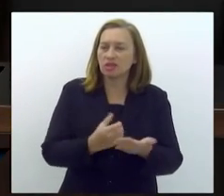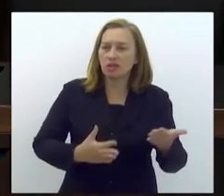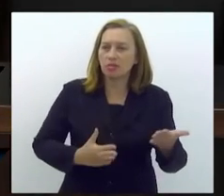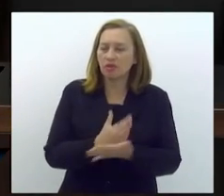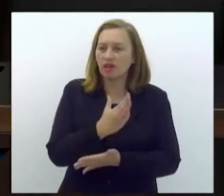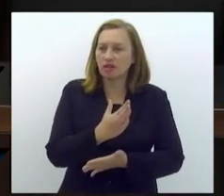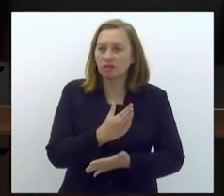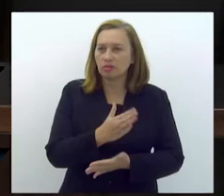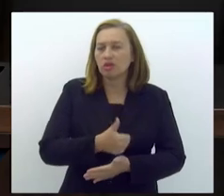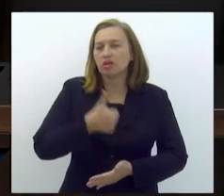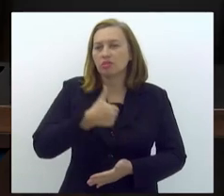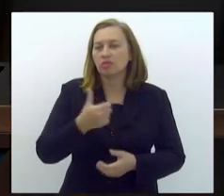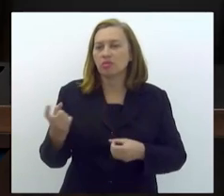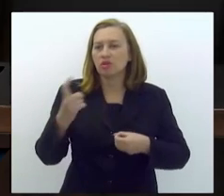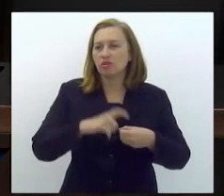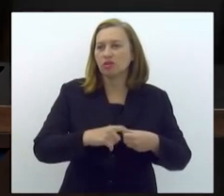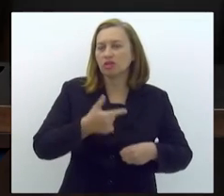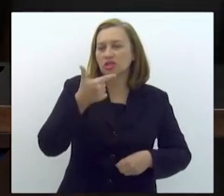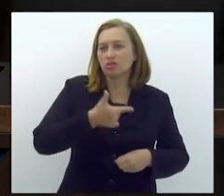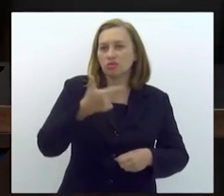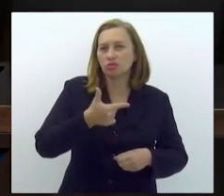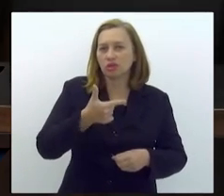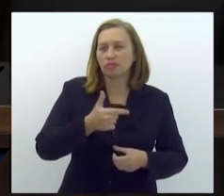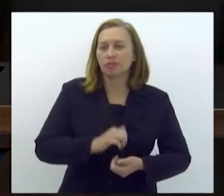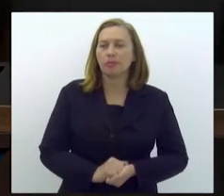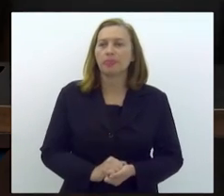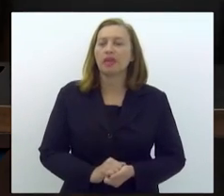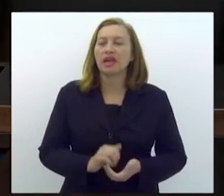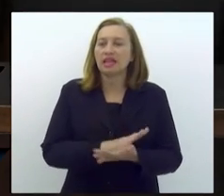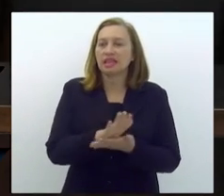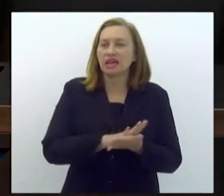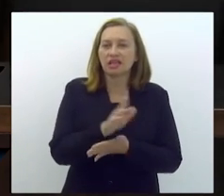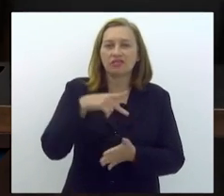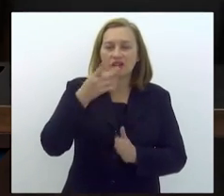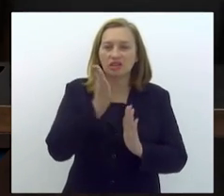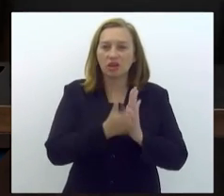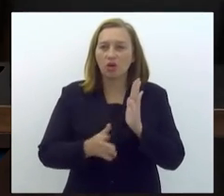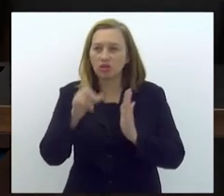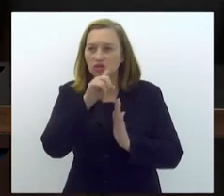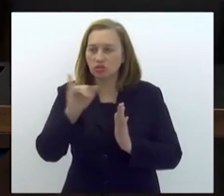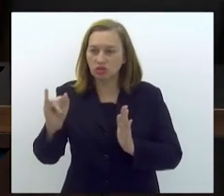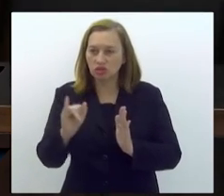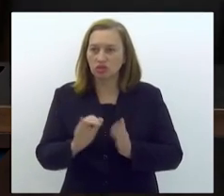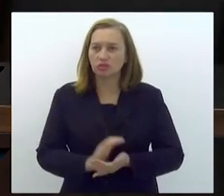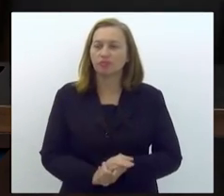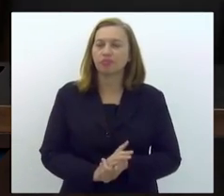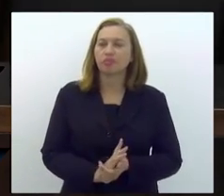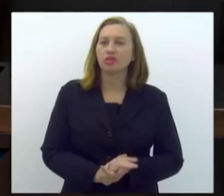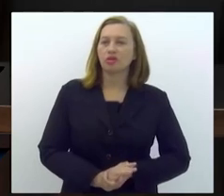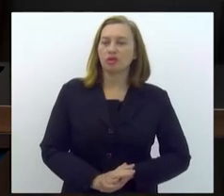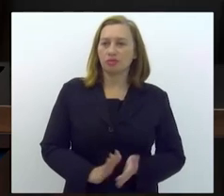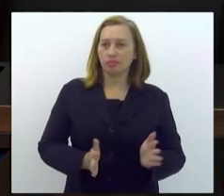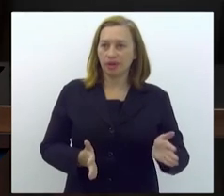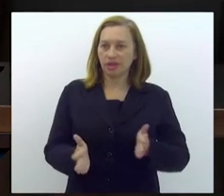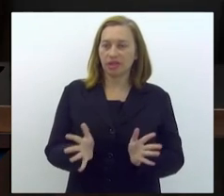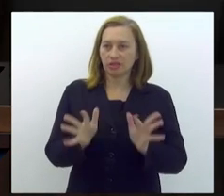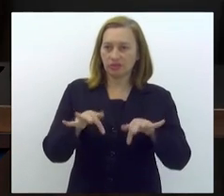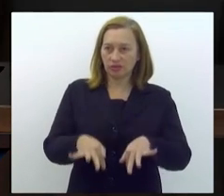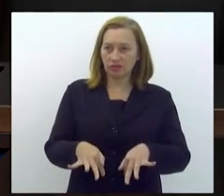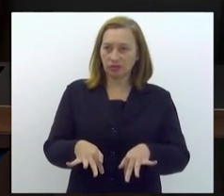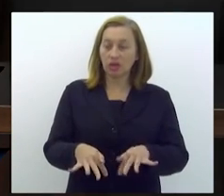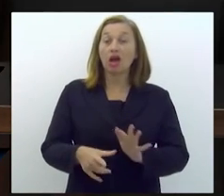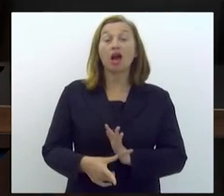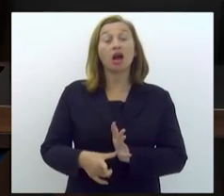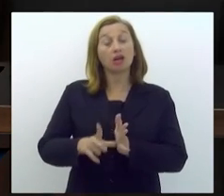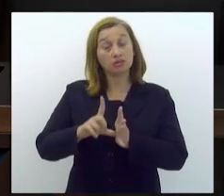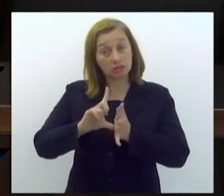estão aprovado em primeira retorna em segundo nada mais a venda tratar na ordem do dia passa-se ao expediente final